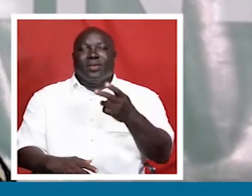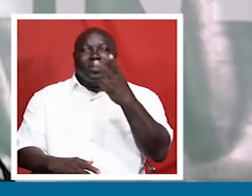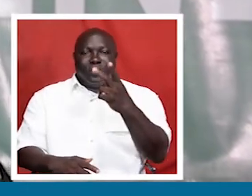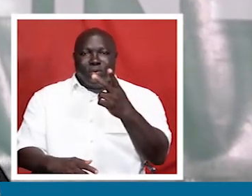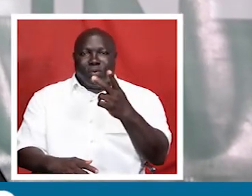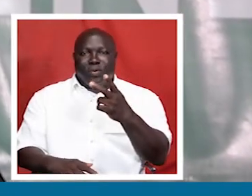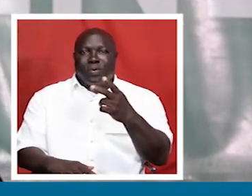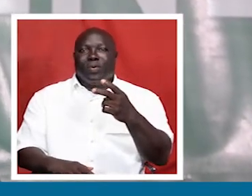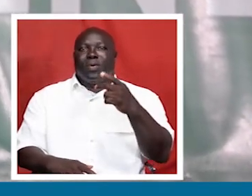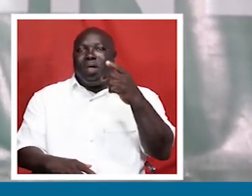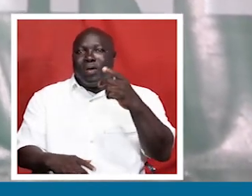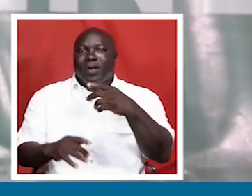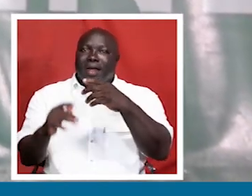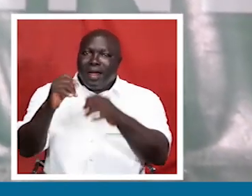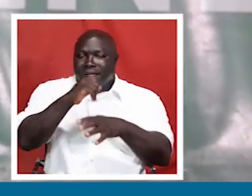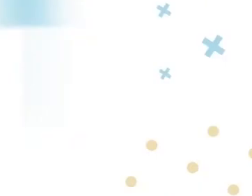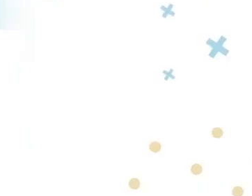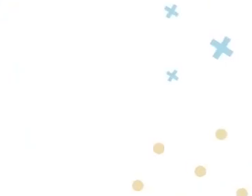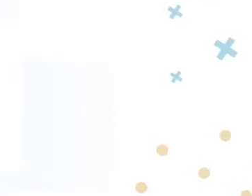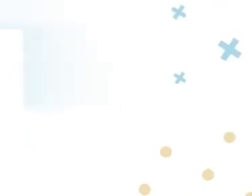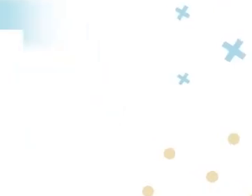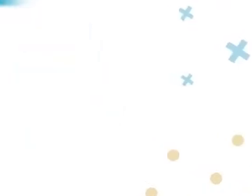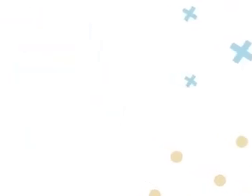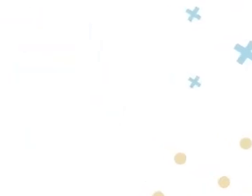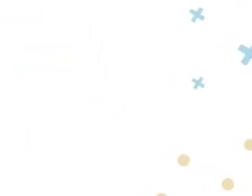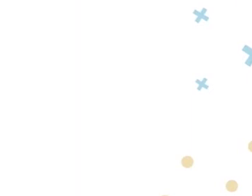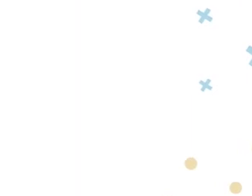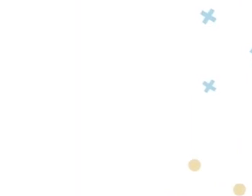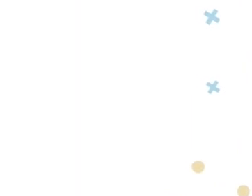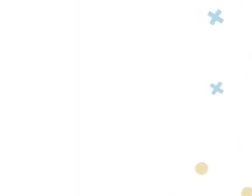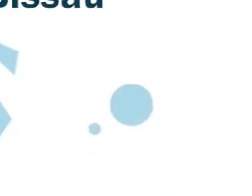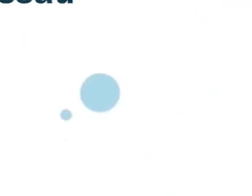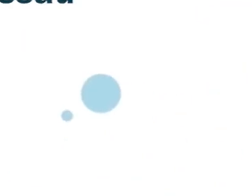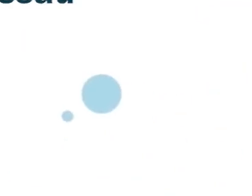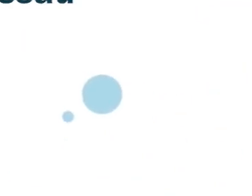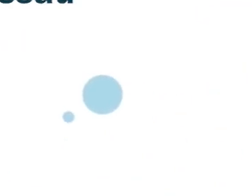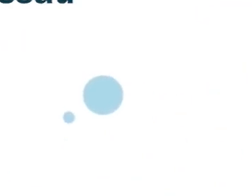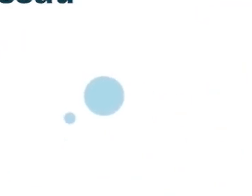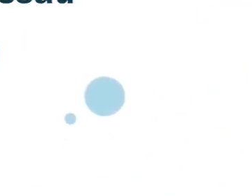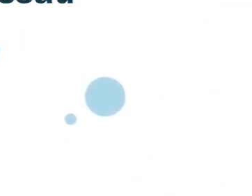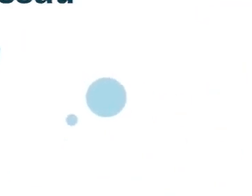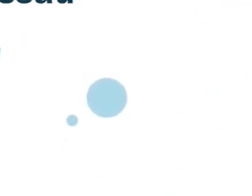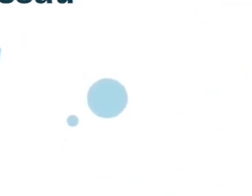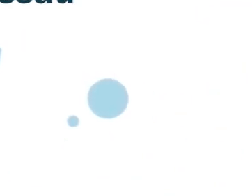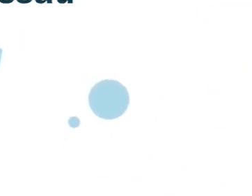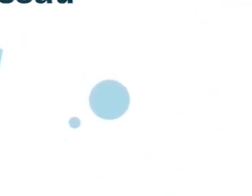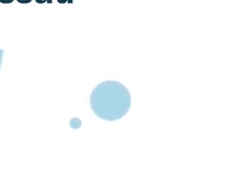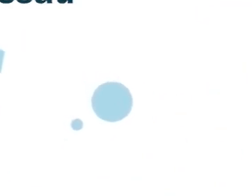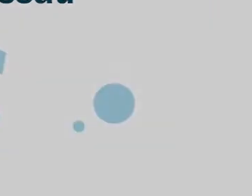Mariana, eu conto dois. Não perca, brevemente, na TGB.